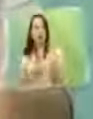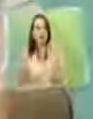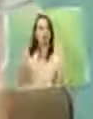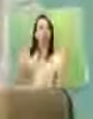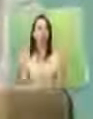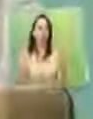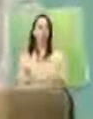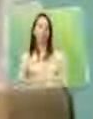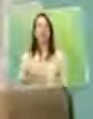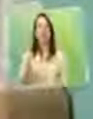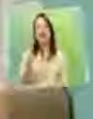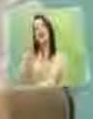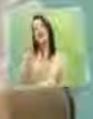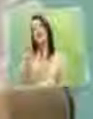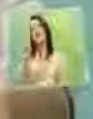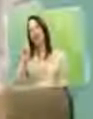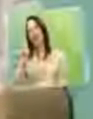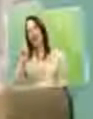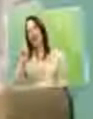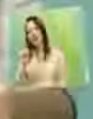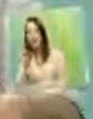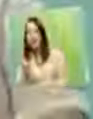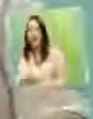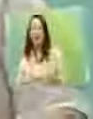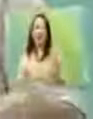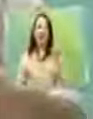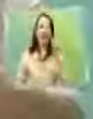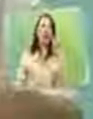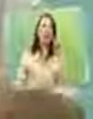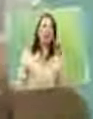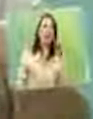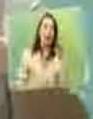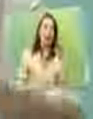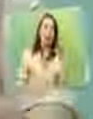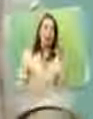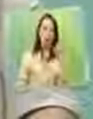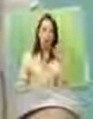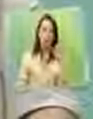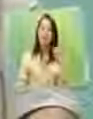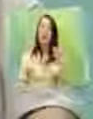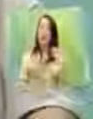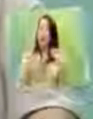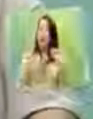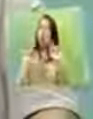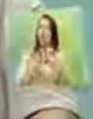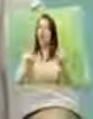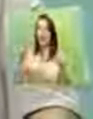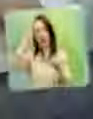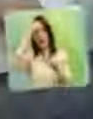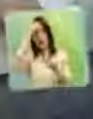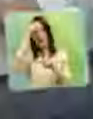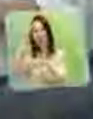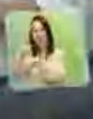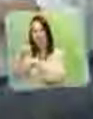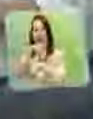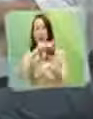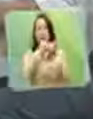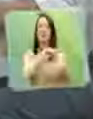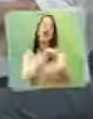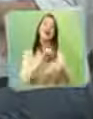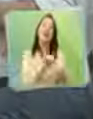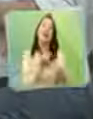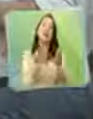cidadania, né? A ideia de cidadania hoje moderna no Brasil, uhum. porque são concepções um pouco diferentes. A questão, por exemplo, é da democracia,